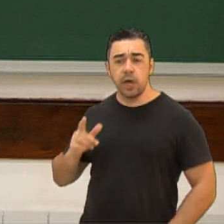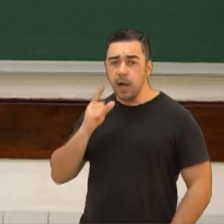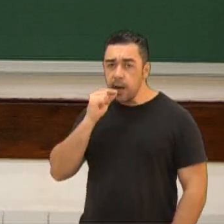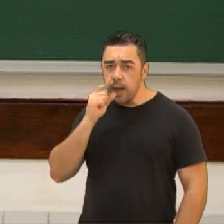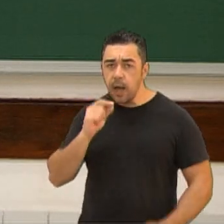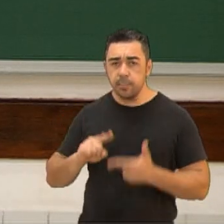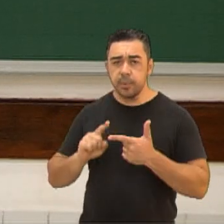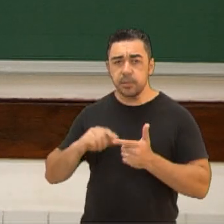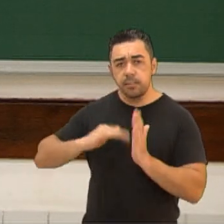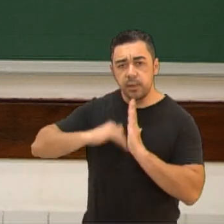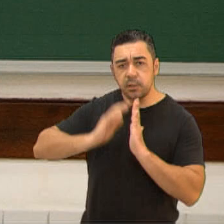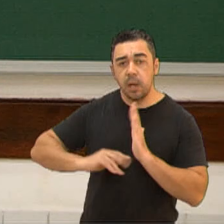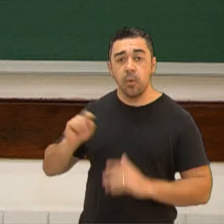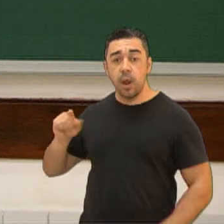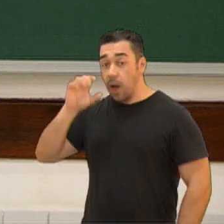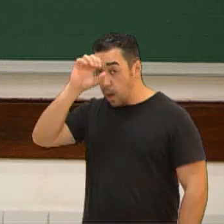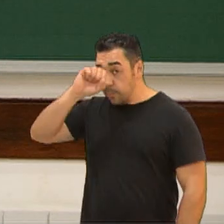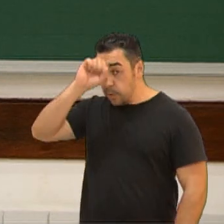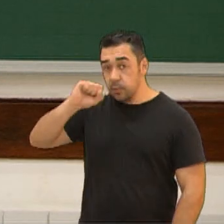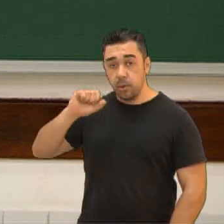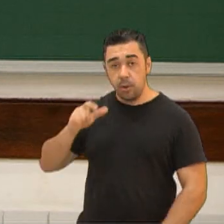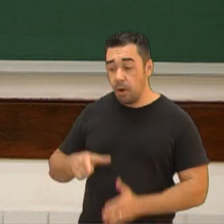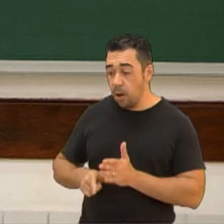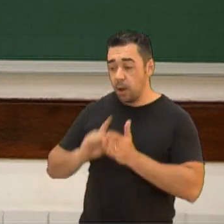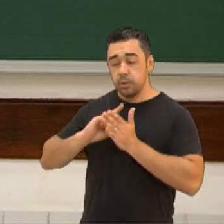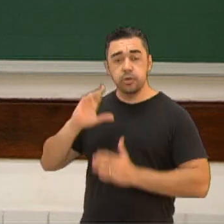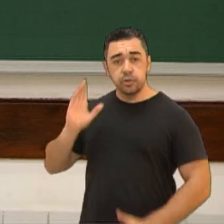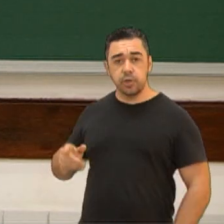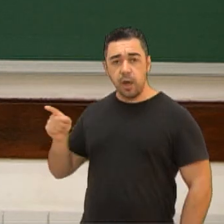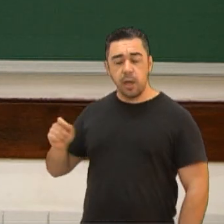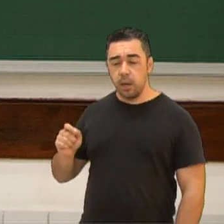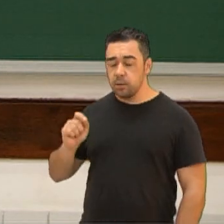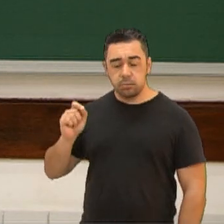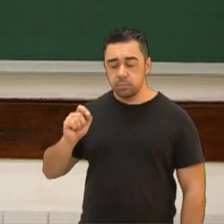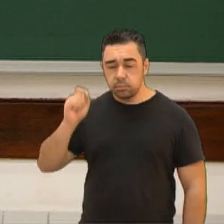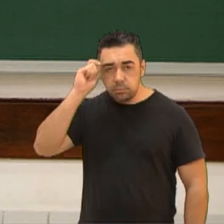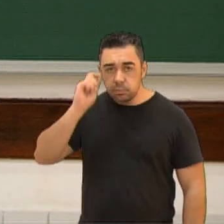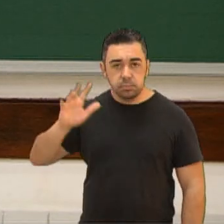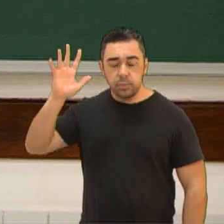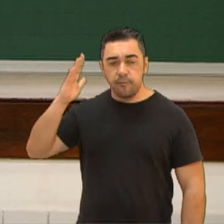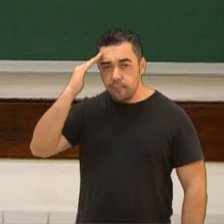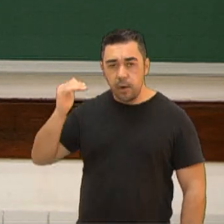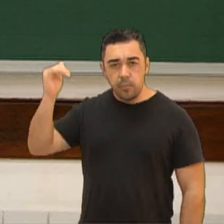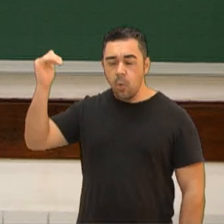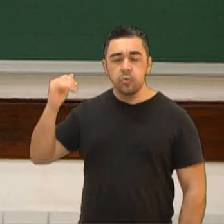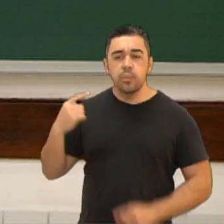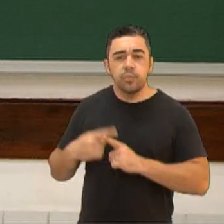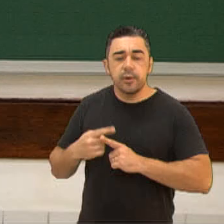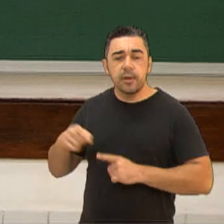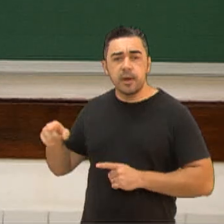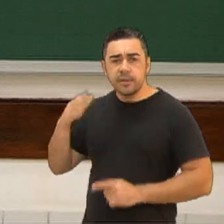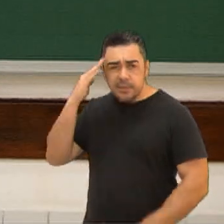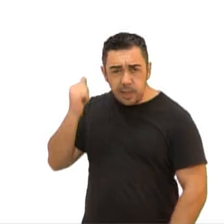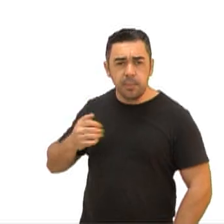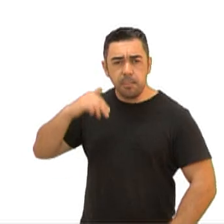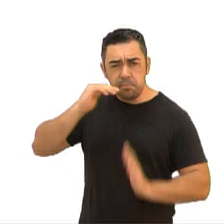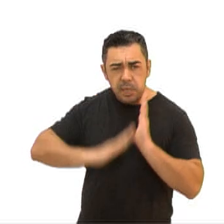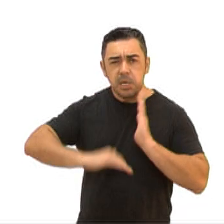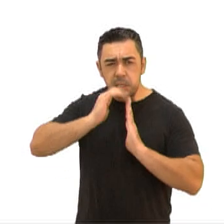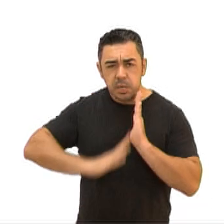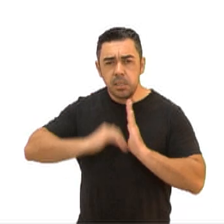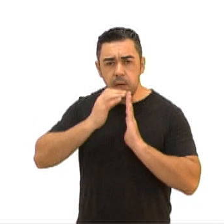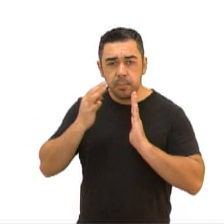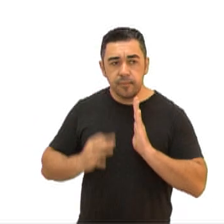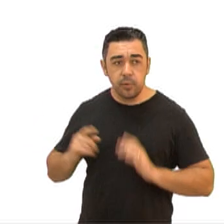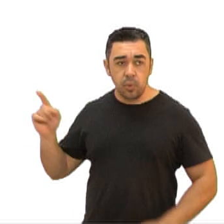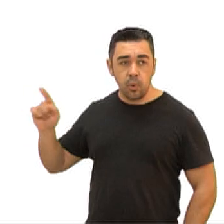pintar muito cedo. E ele foi considerado um prodígio, foi considerado um gênio da pintura. Ele pintava muito bem. Mais um